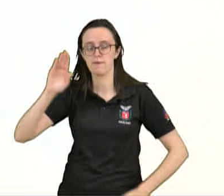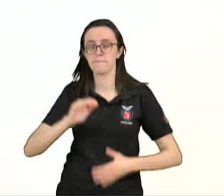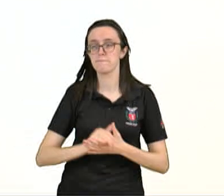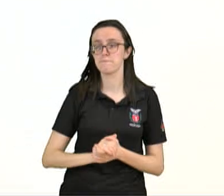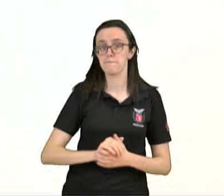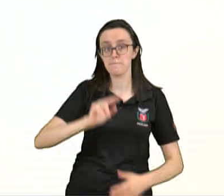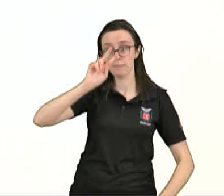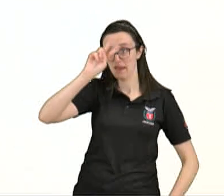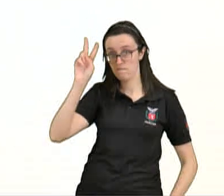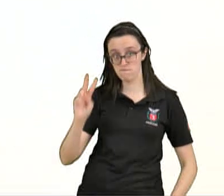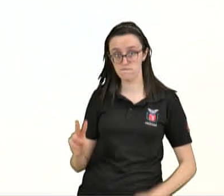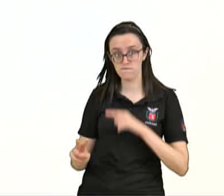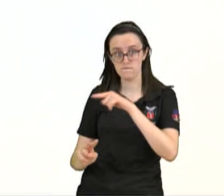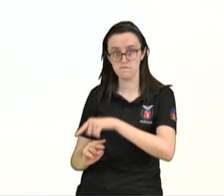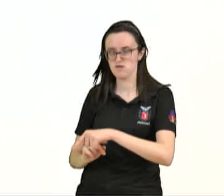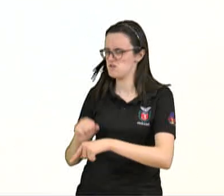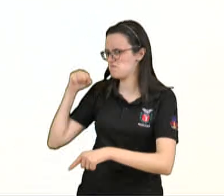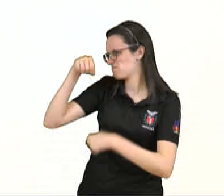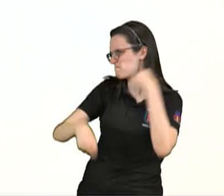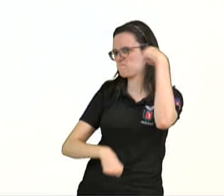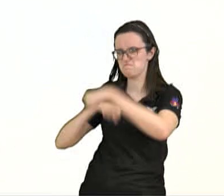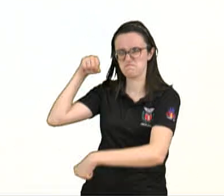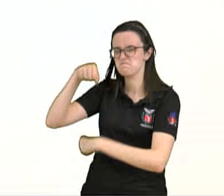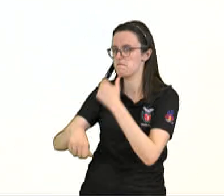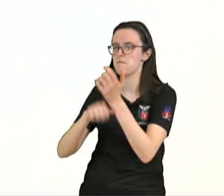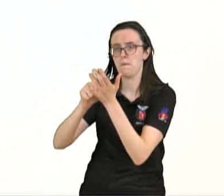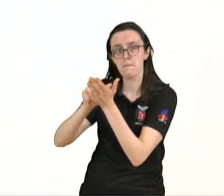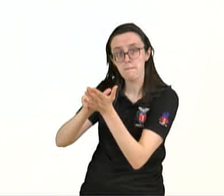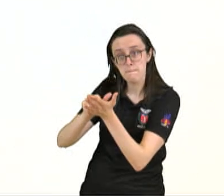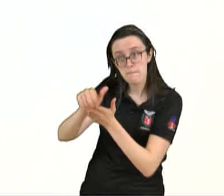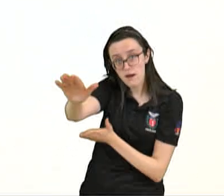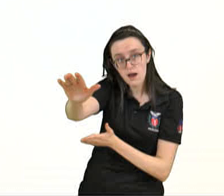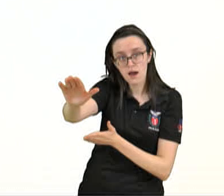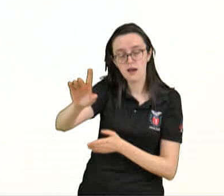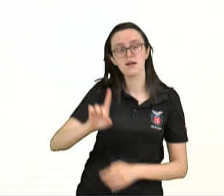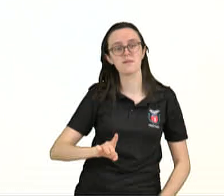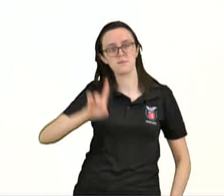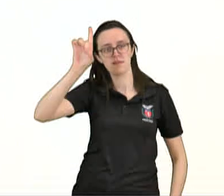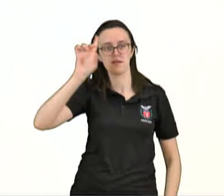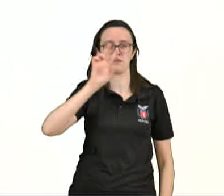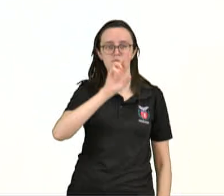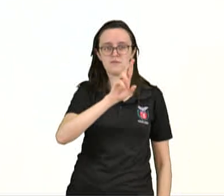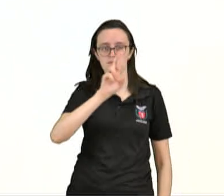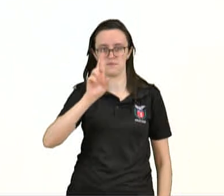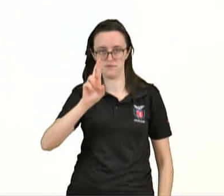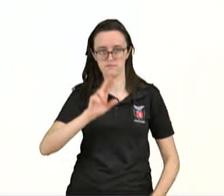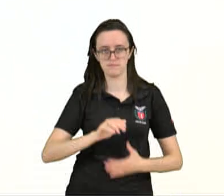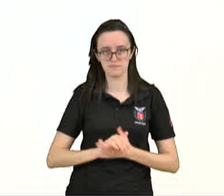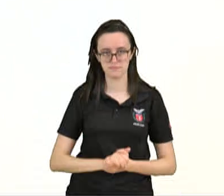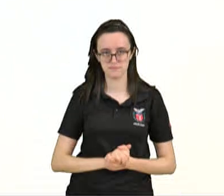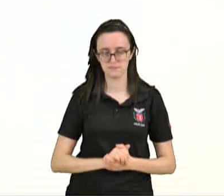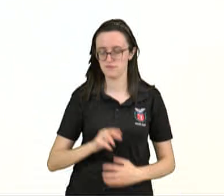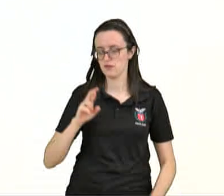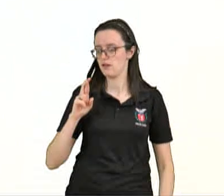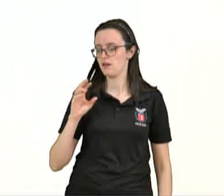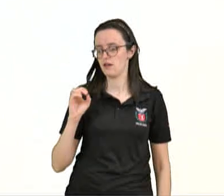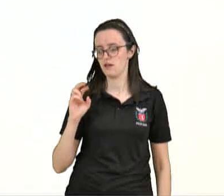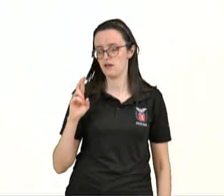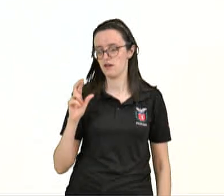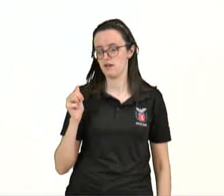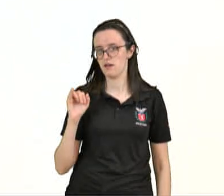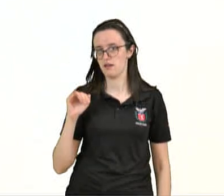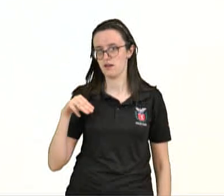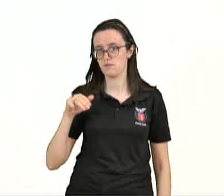Venezuelanos são agredidos e expulsos em Roraima. Então, também essa reportagem, dia